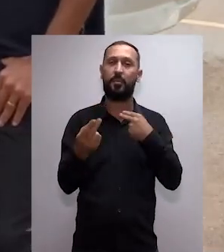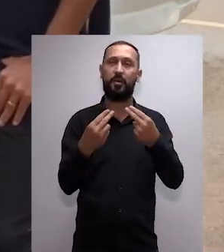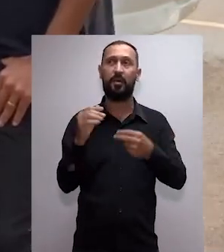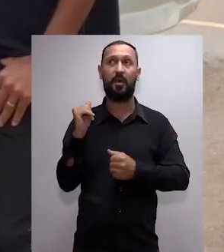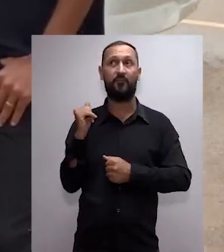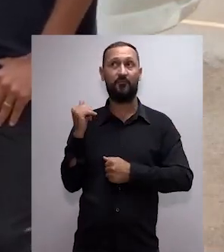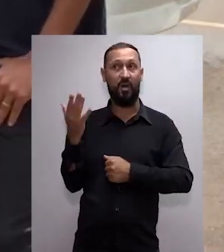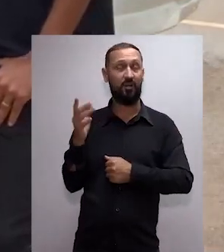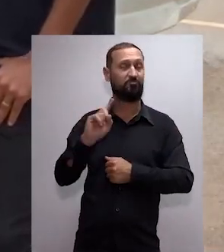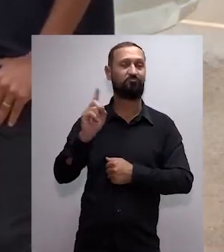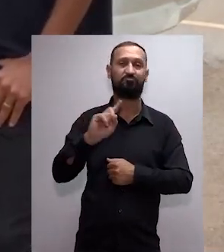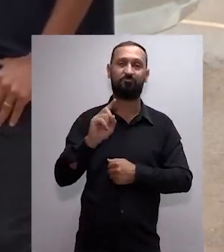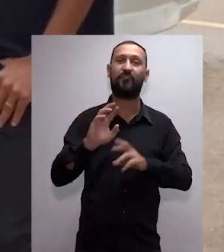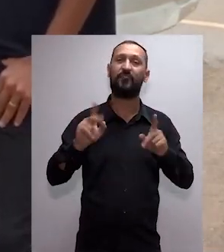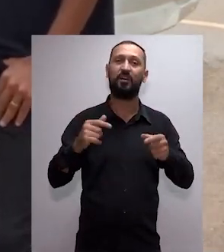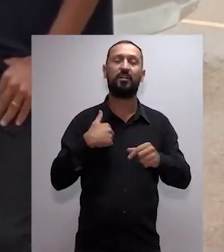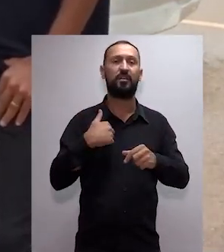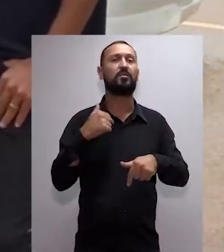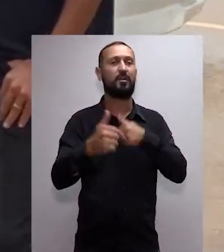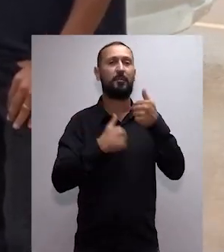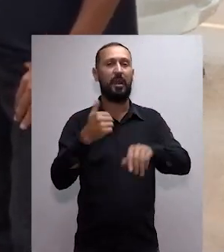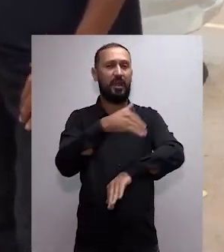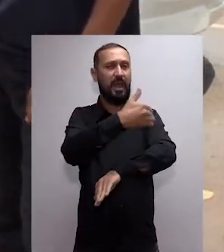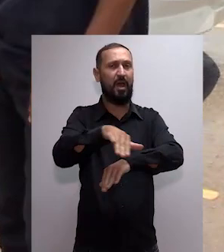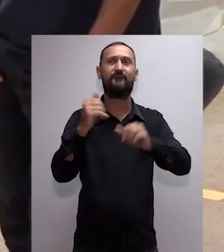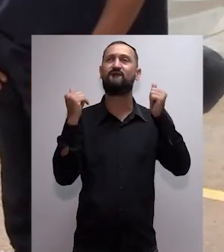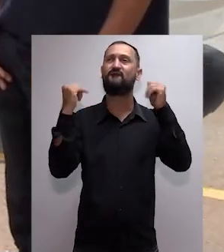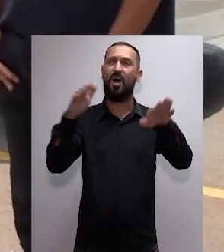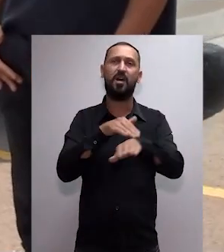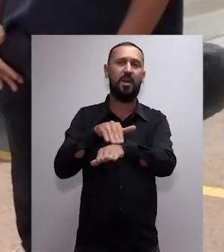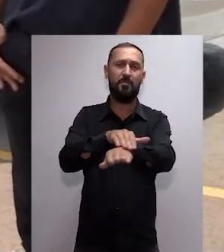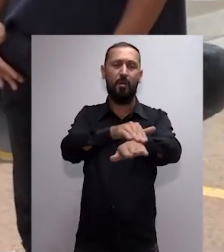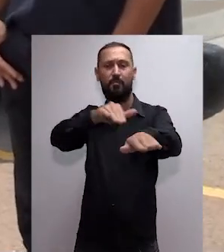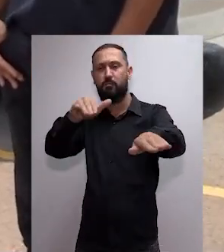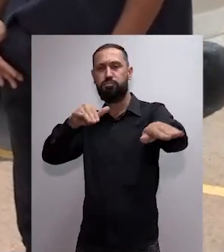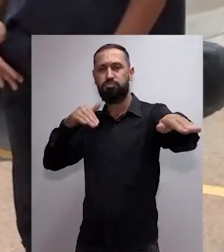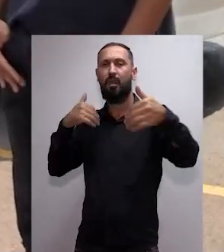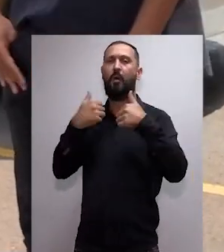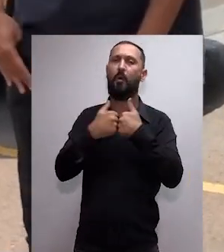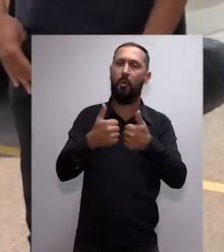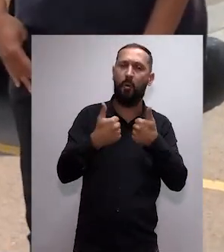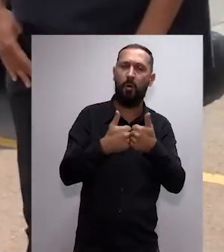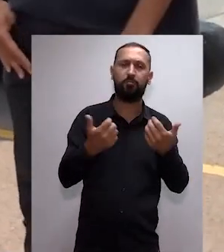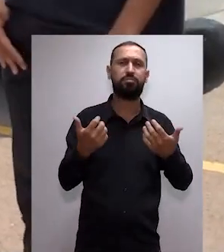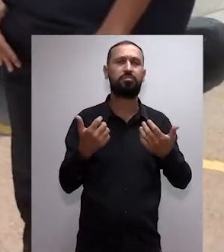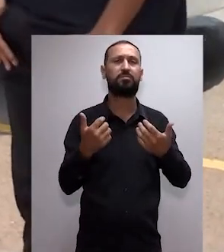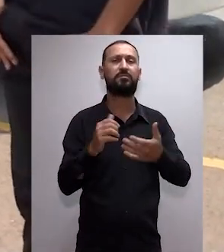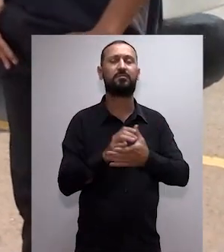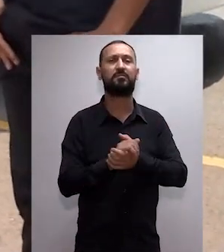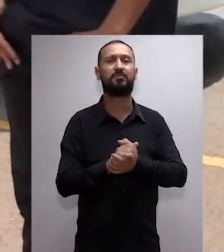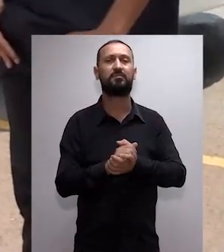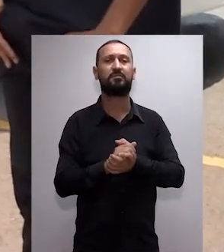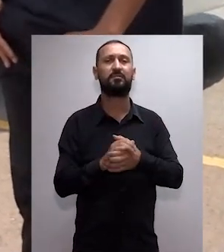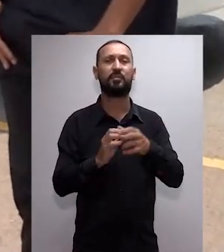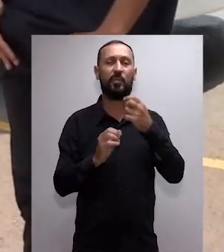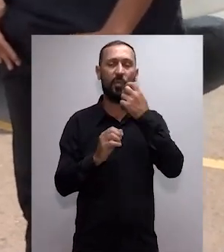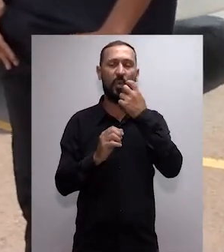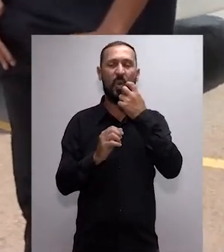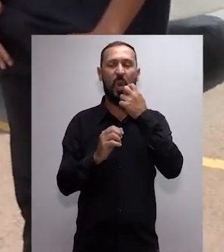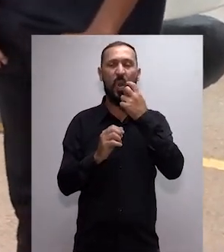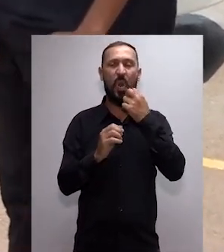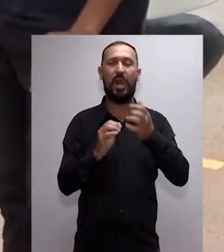você fazia, né? Não, eu já era da estrada mesmo, era caminhão, carreta, ônibus. Pra E quem assim, você já dirigiu? Conta pra